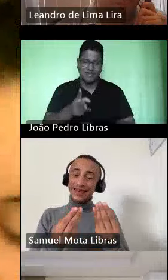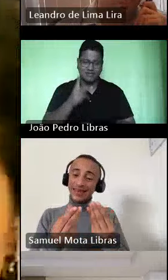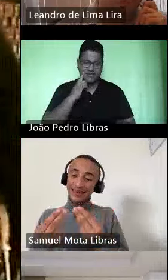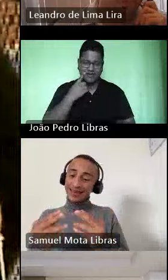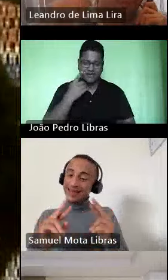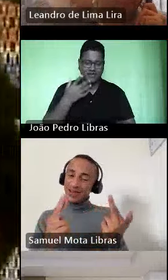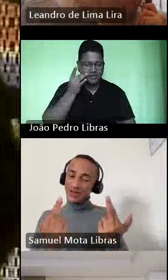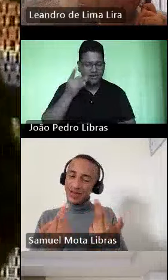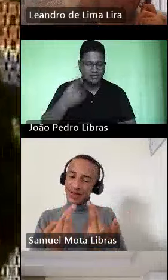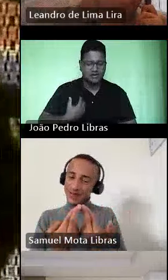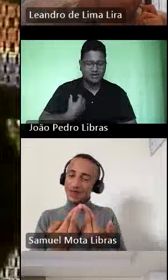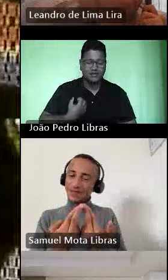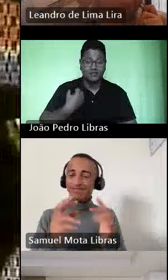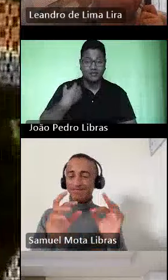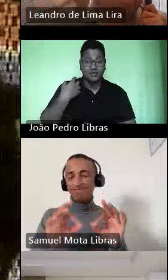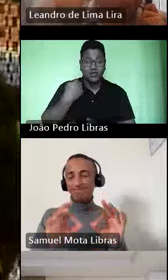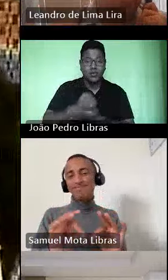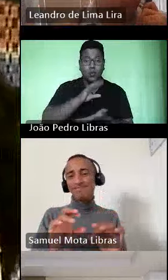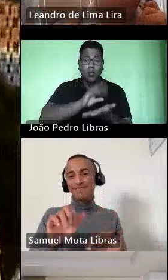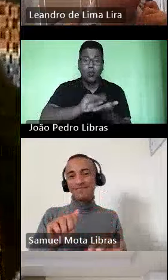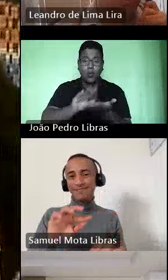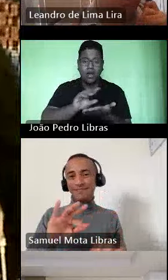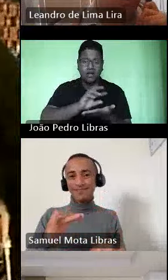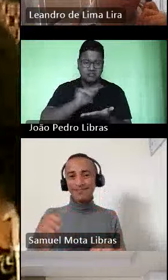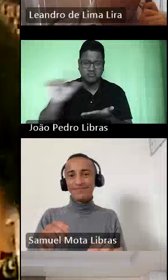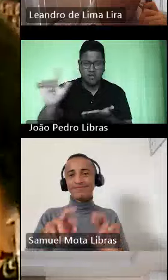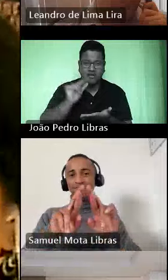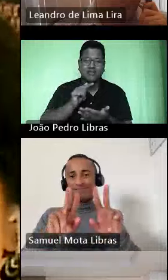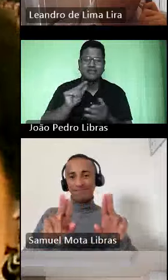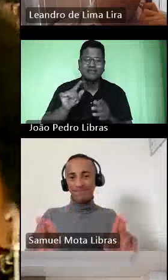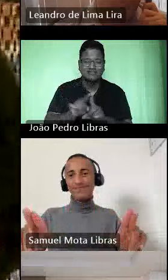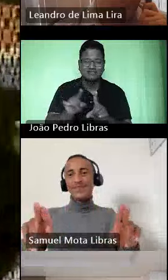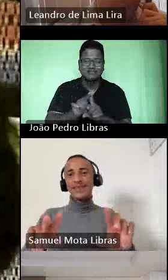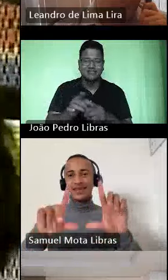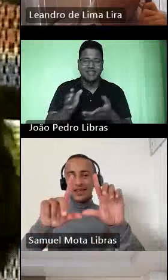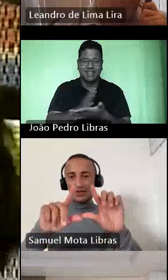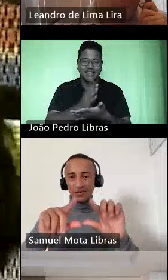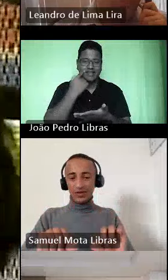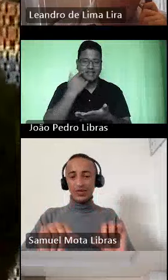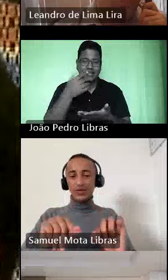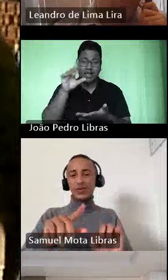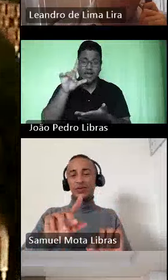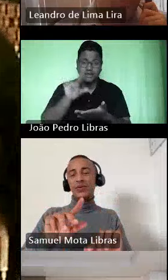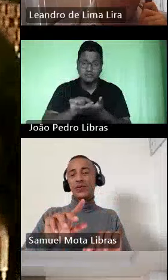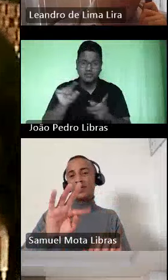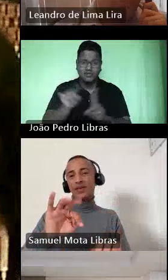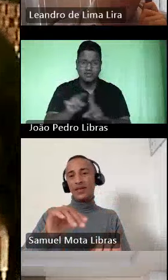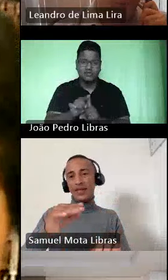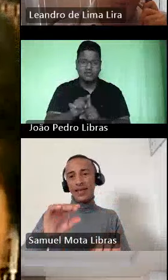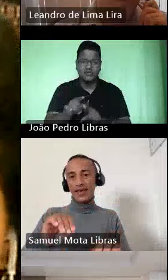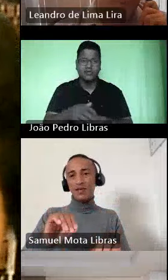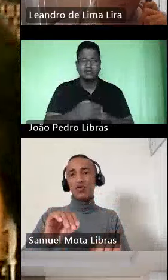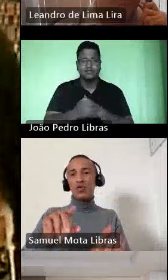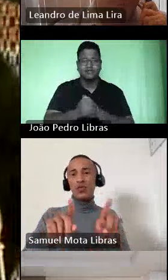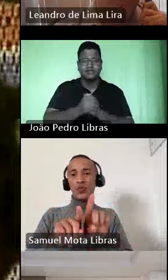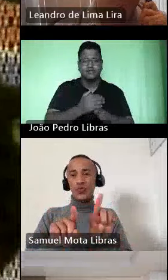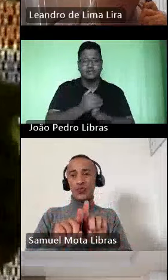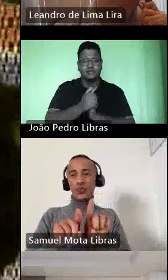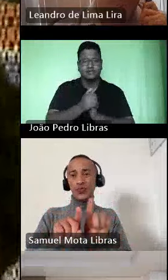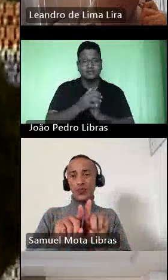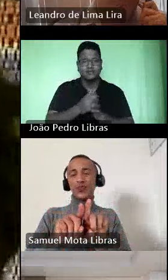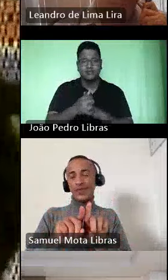tem com atas né com isso eh reduzir a termo né pedir para todo mundo eh eh